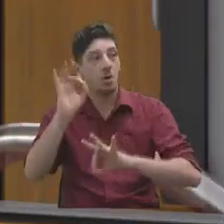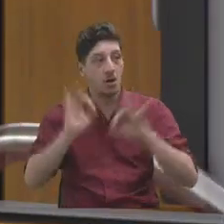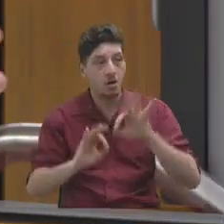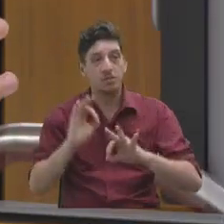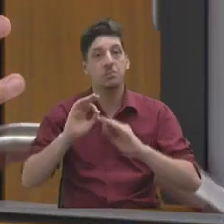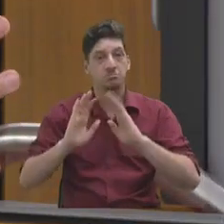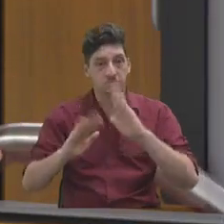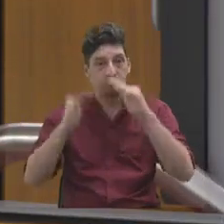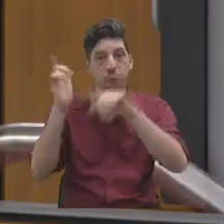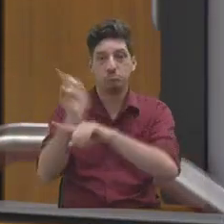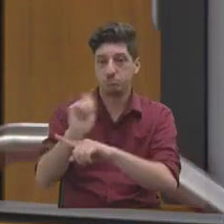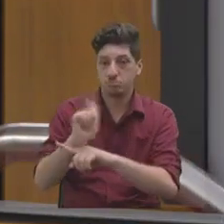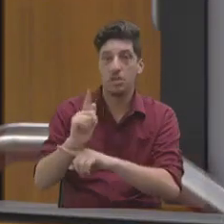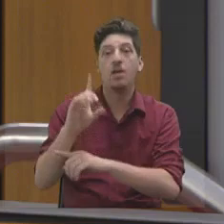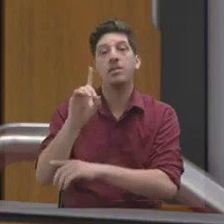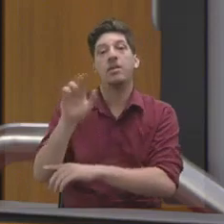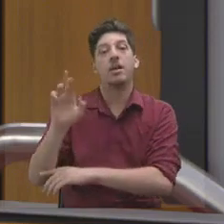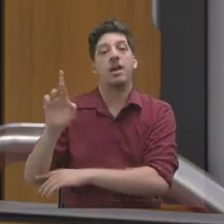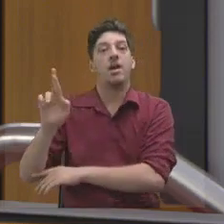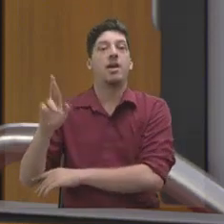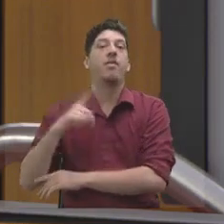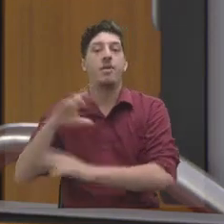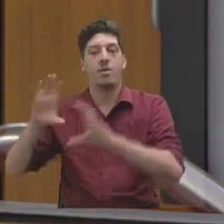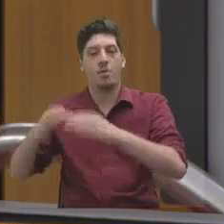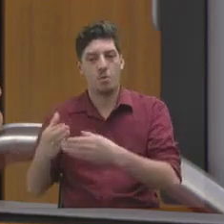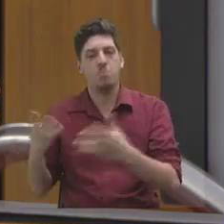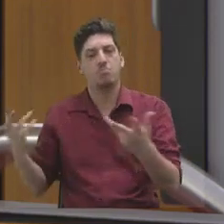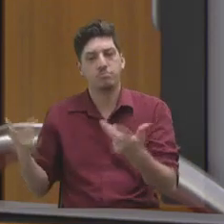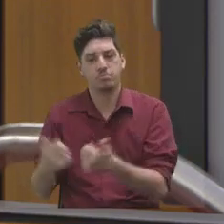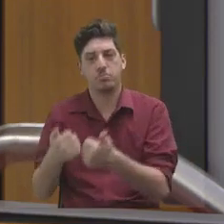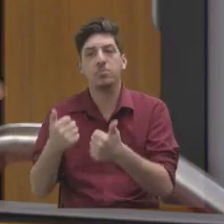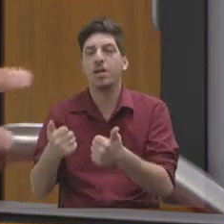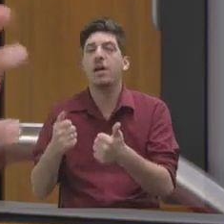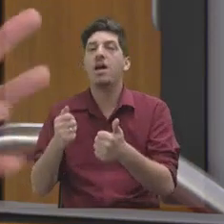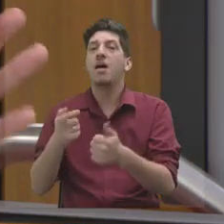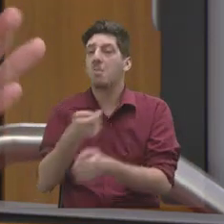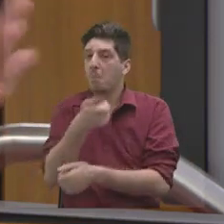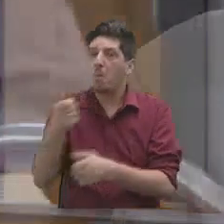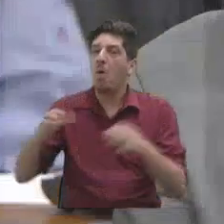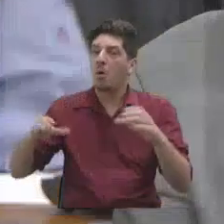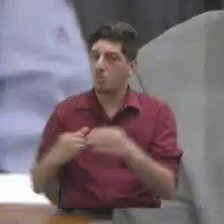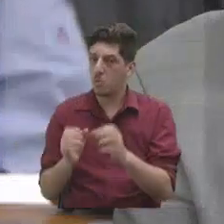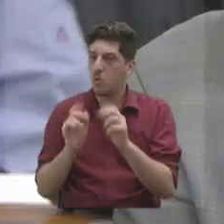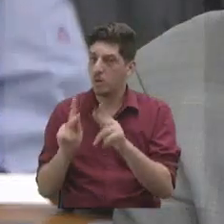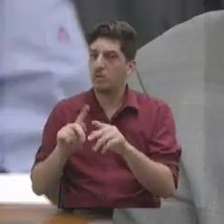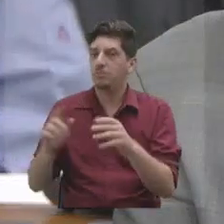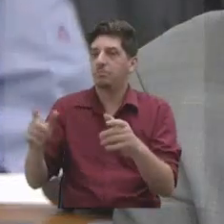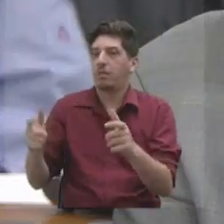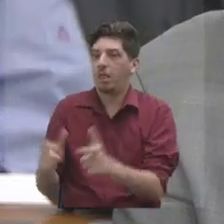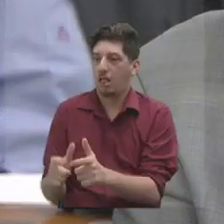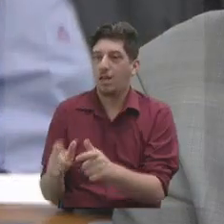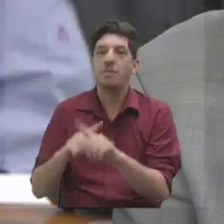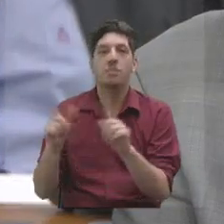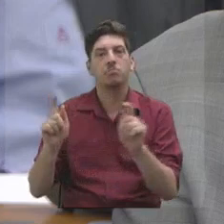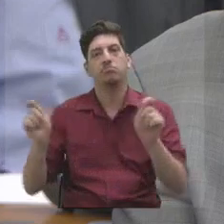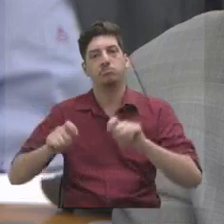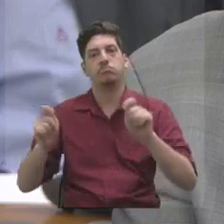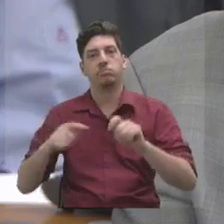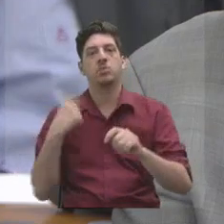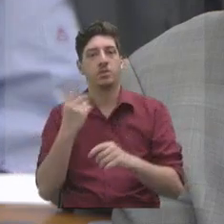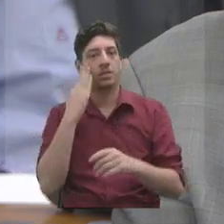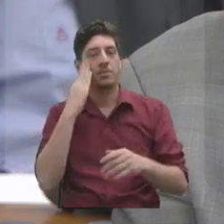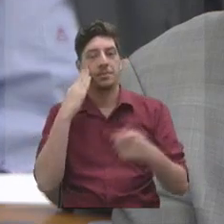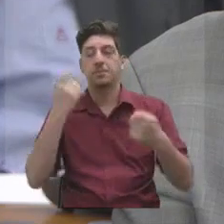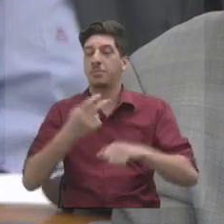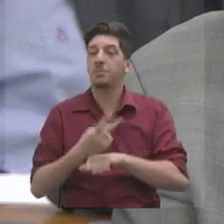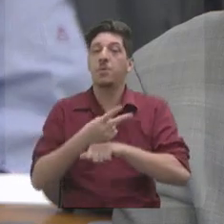tem equipe qualificada a gente sabe que ele é enxuta mas é qualificada portanto nós sabemos que nós temos que também buscarmos